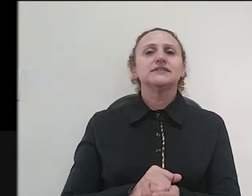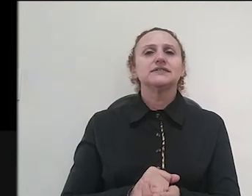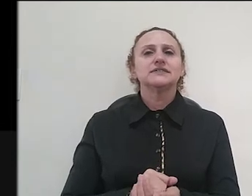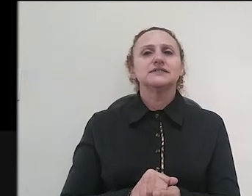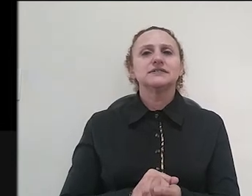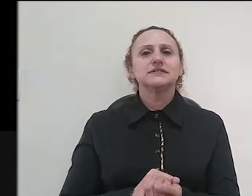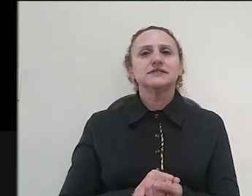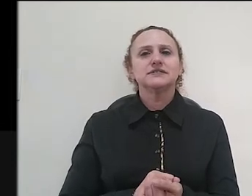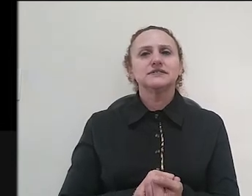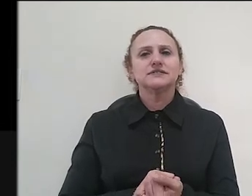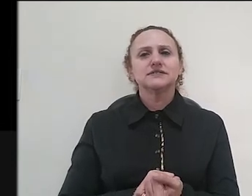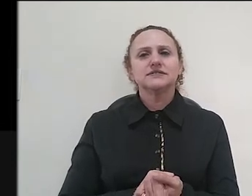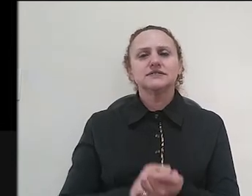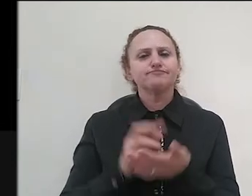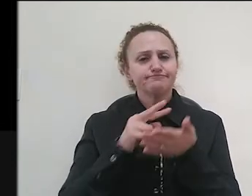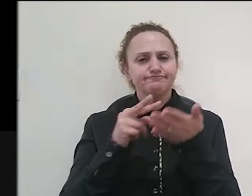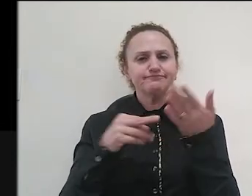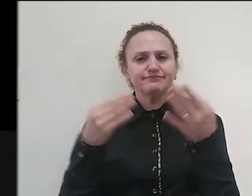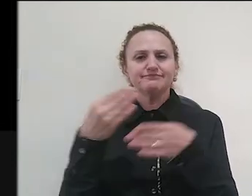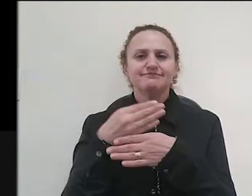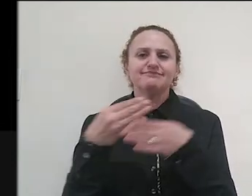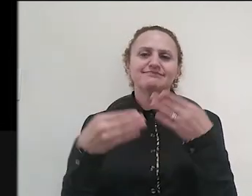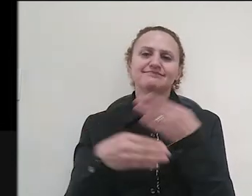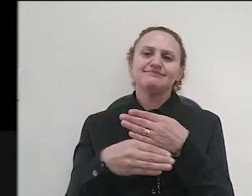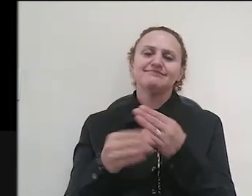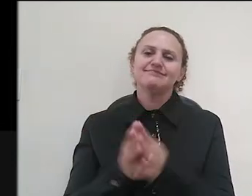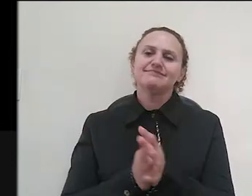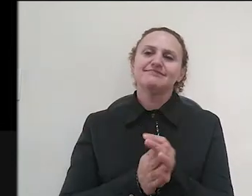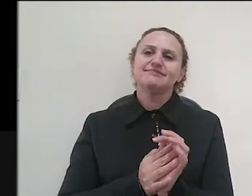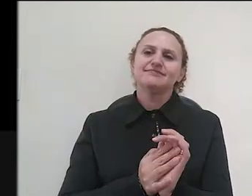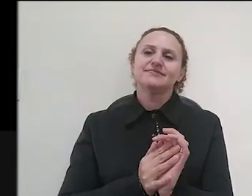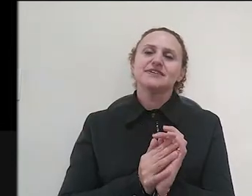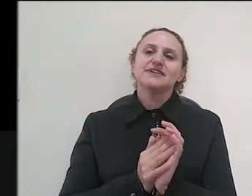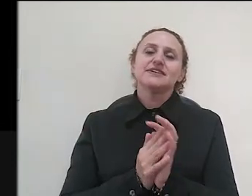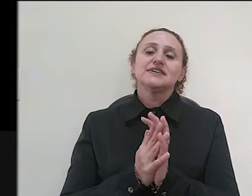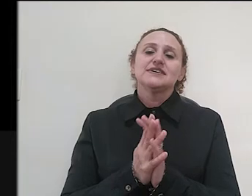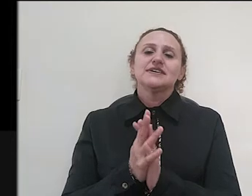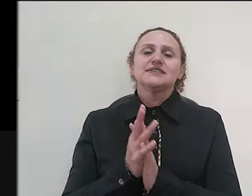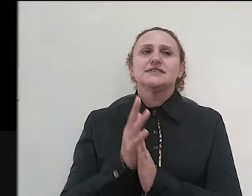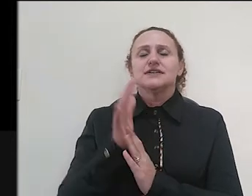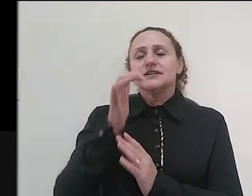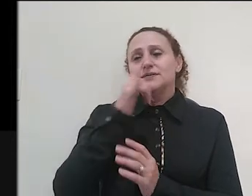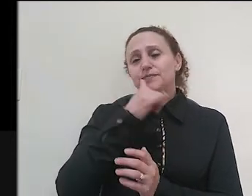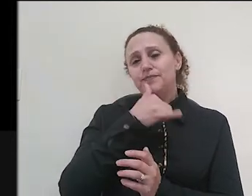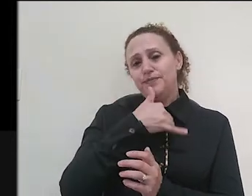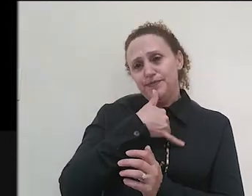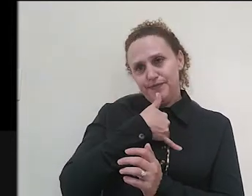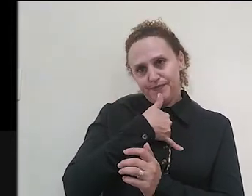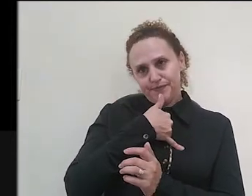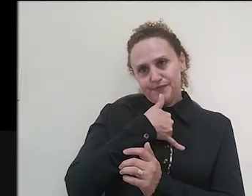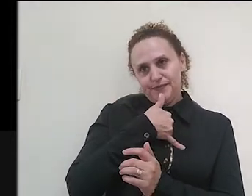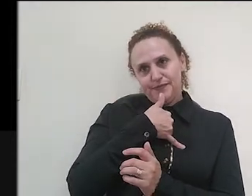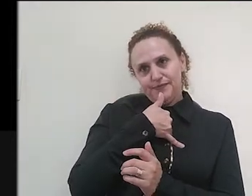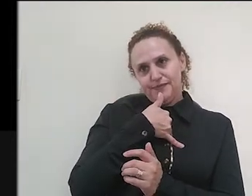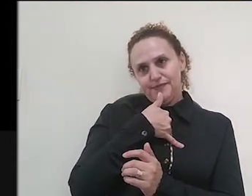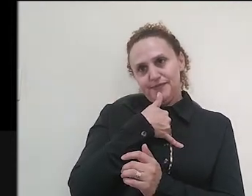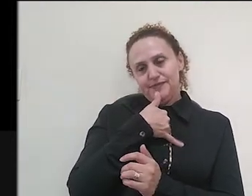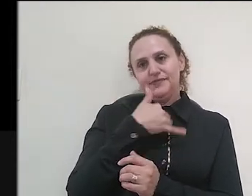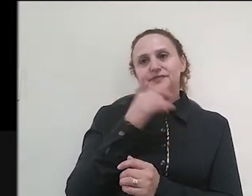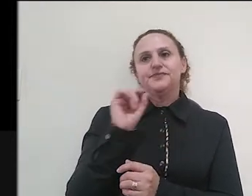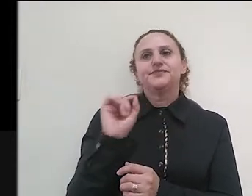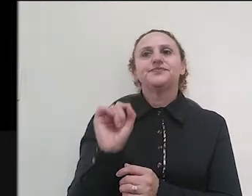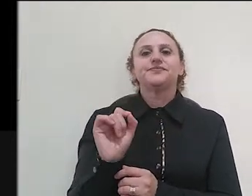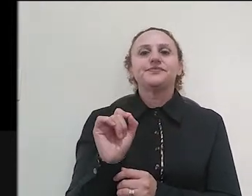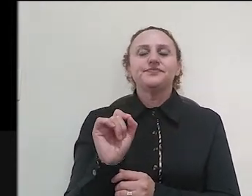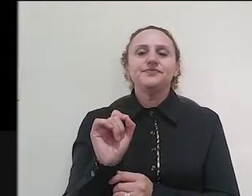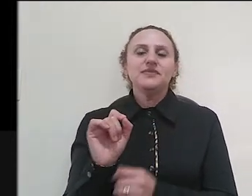tarde e já não vejo, muito me tarda o meu amigo da guarda. Então, esse é um lamento de origem rural, como é colocado ali. Não que seja,